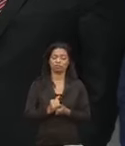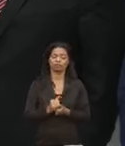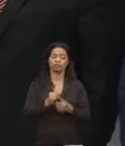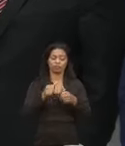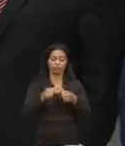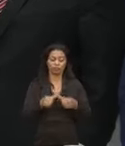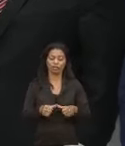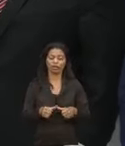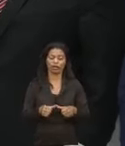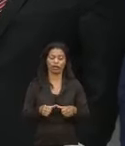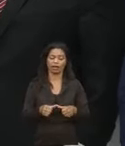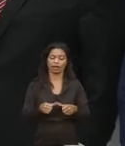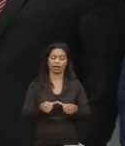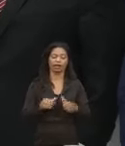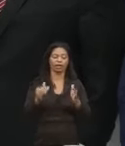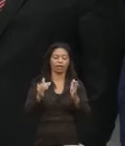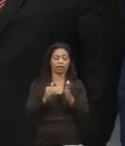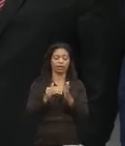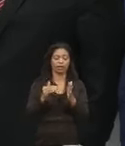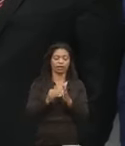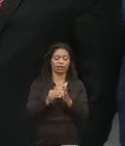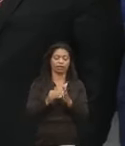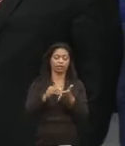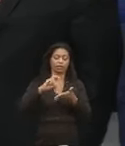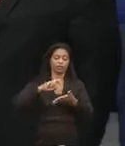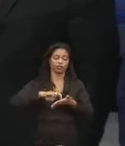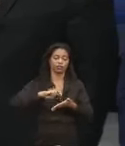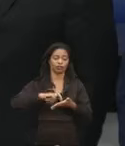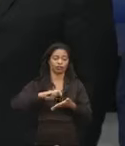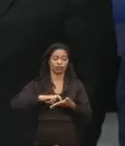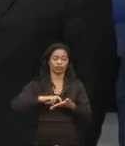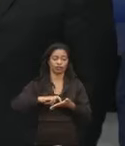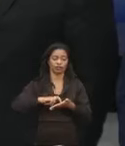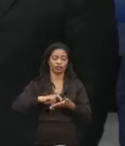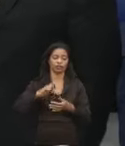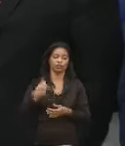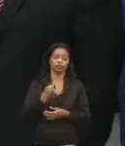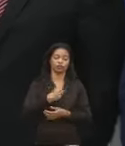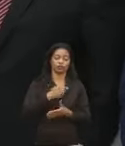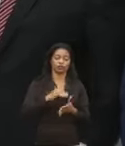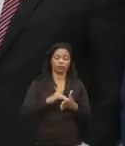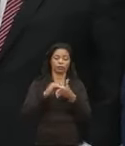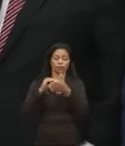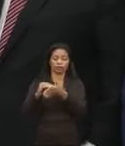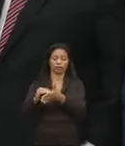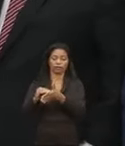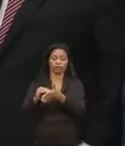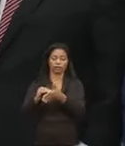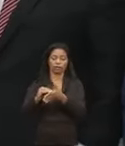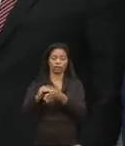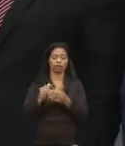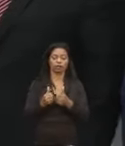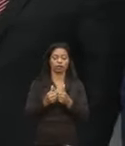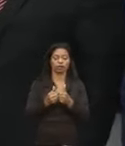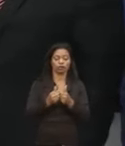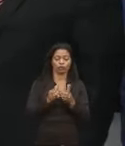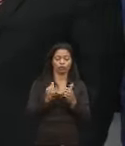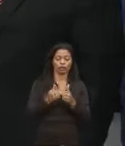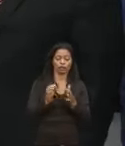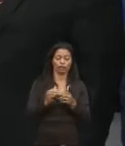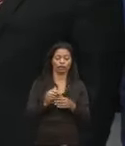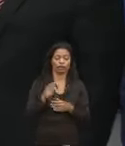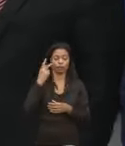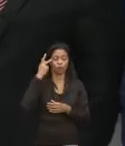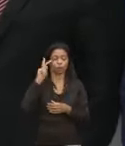vamos lhe colocar num veículo que te leve para sua casa. Só que foi o contrário, a noite foi uma